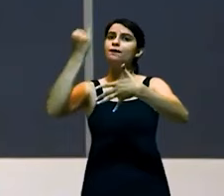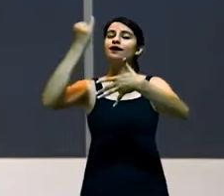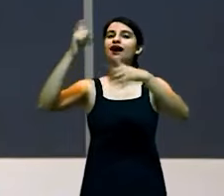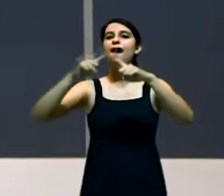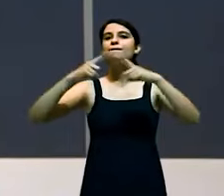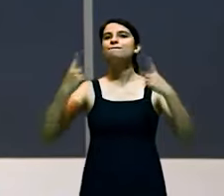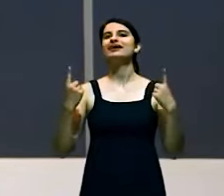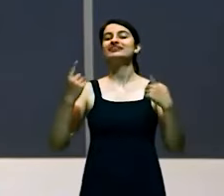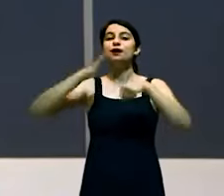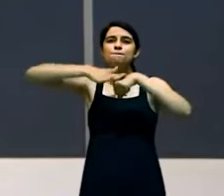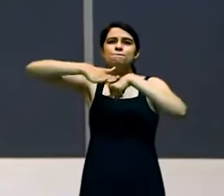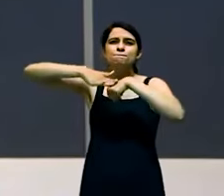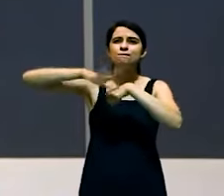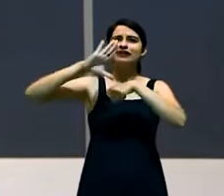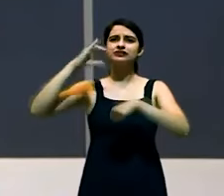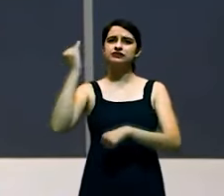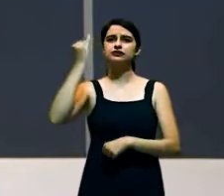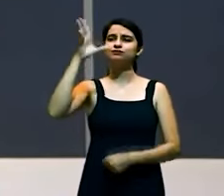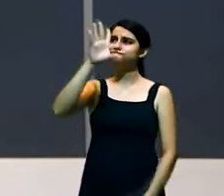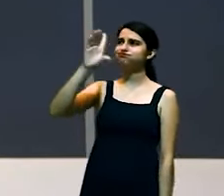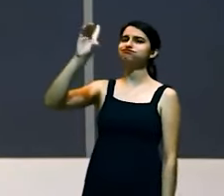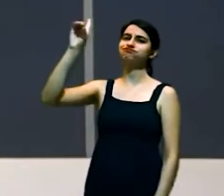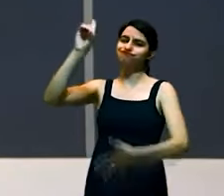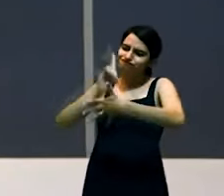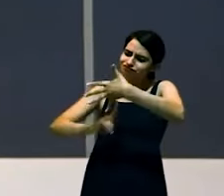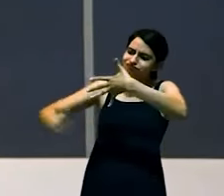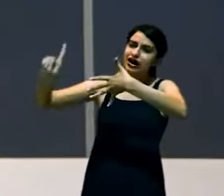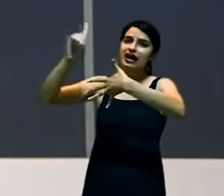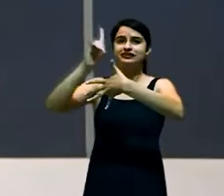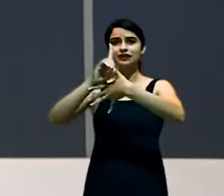como importante, é colocado em outra prateleira.